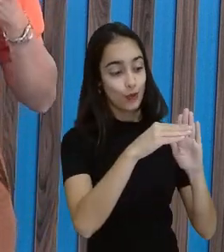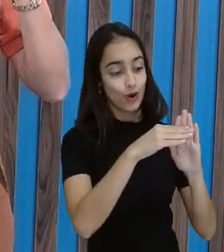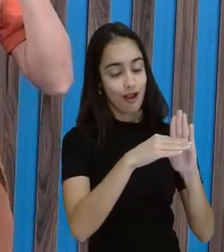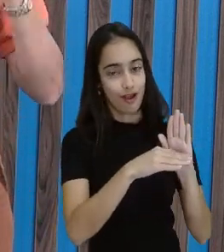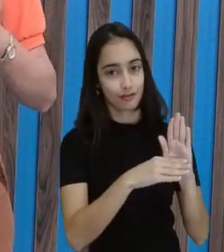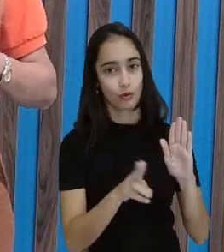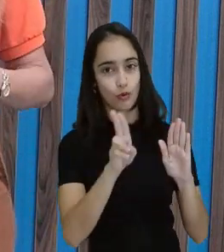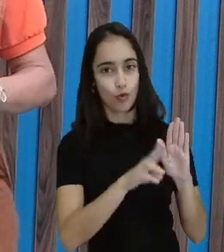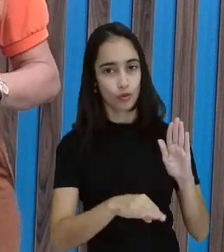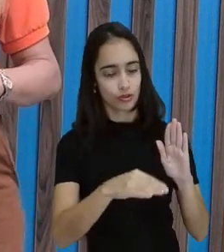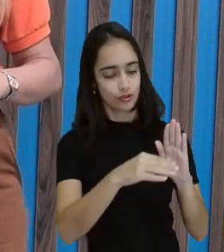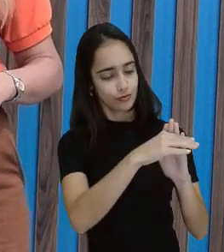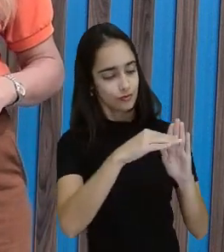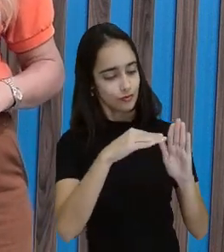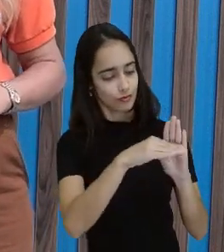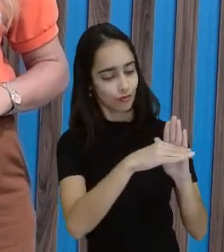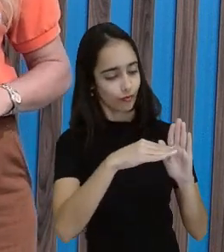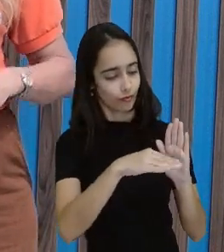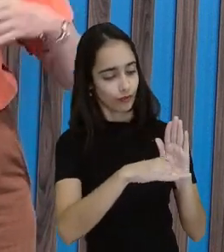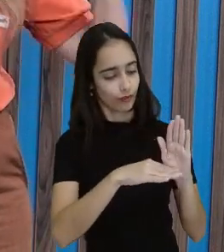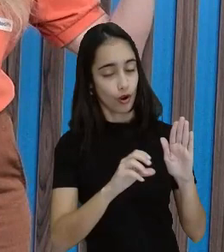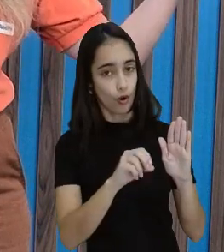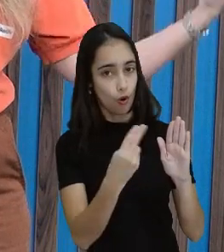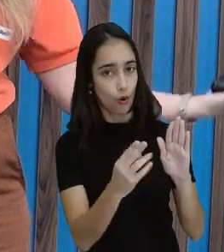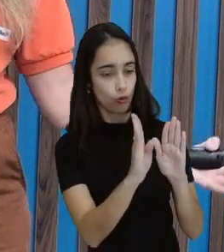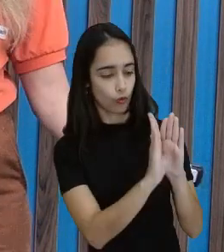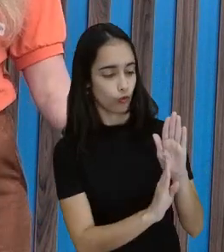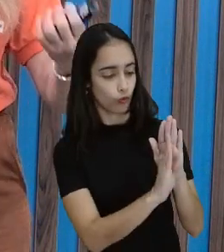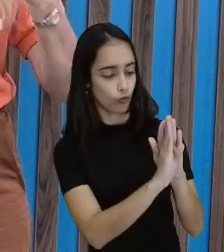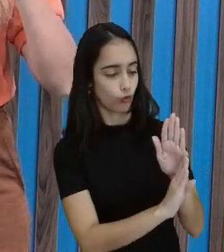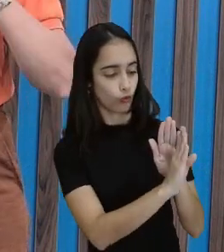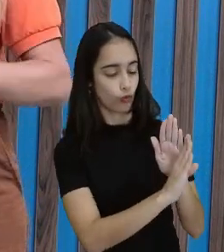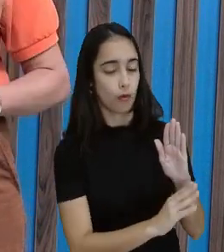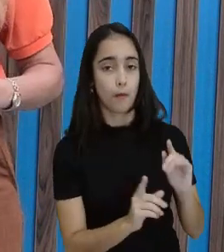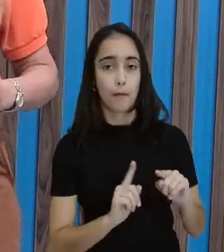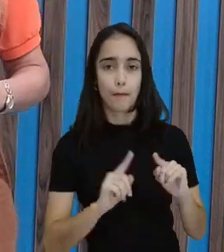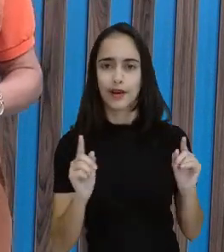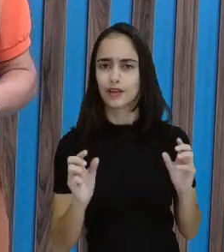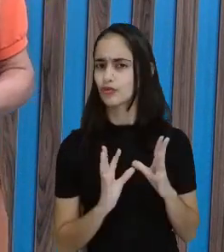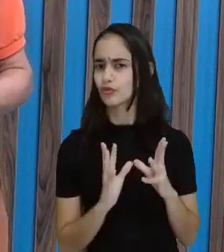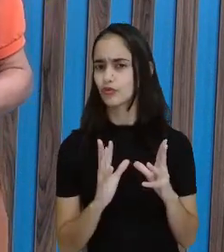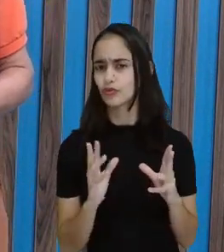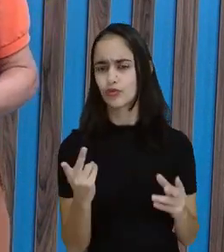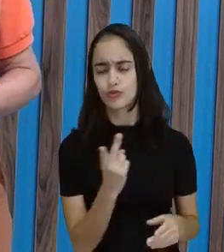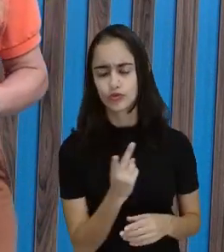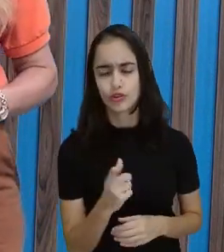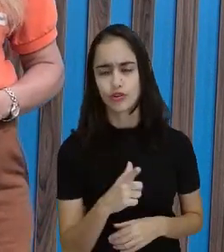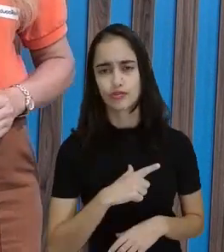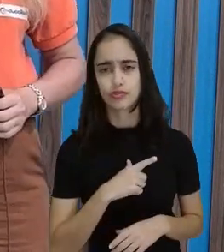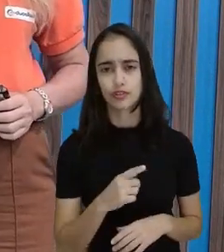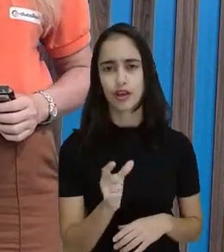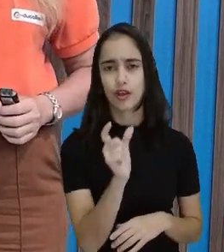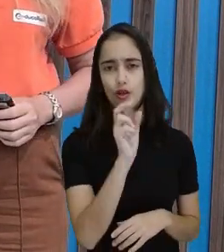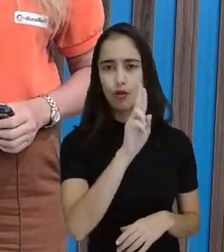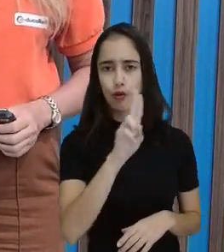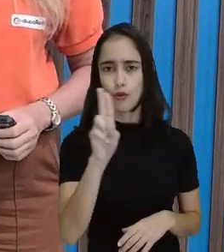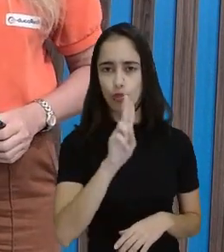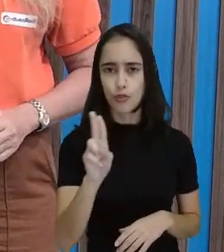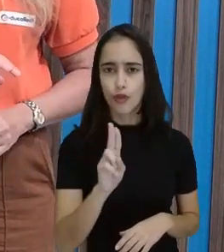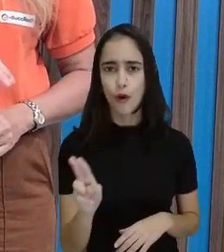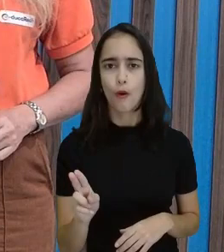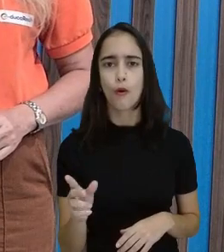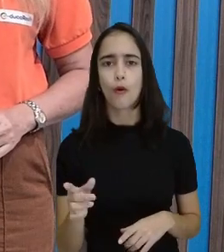eles tem o título, tem a quantidade, tem a fonte, como a professora Kátia falou. Não é? Tem o tipo